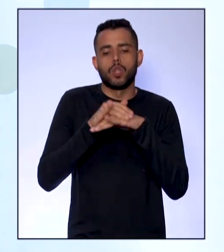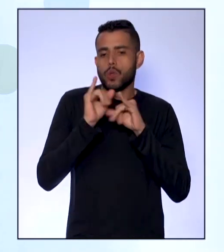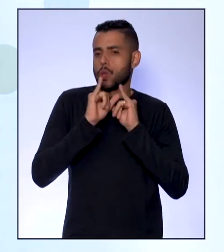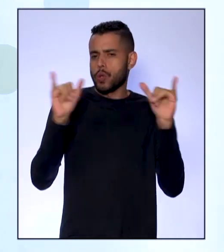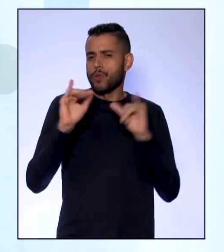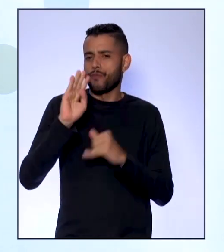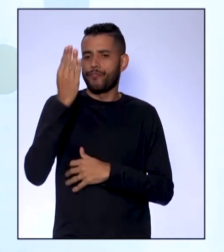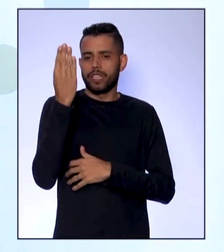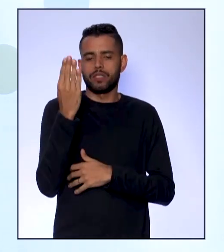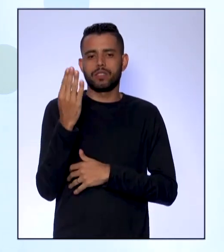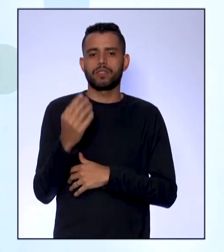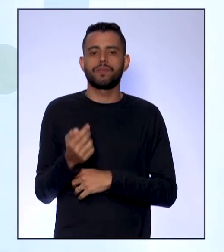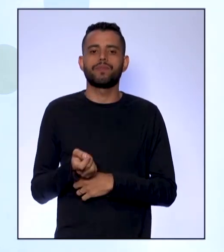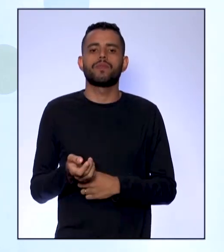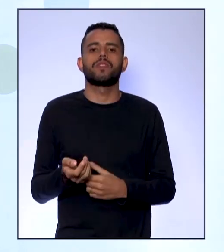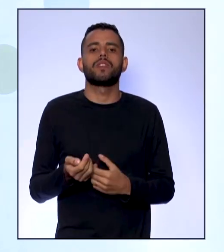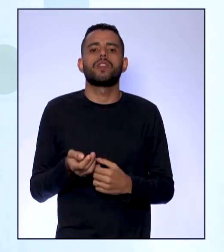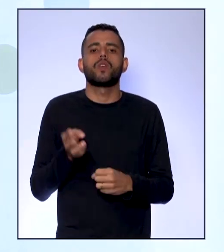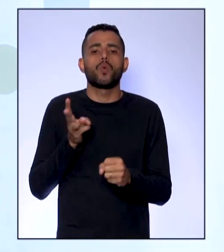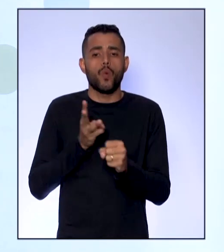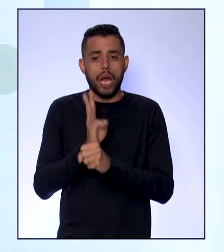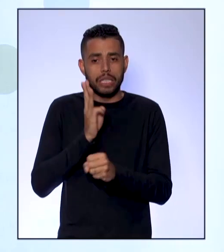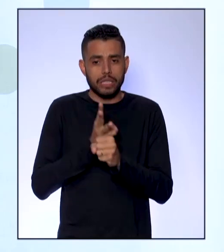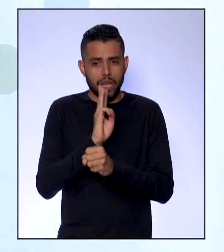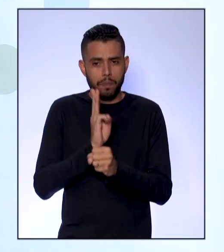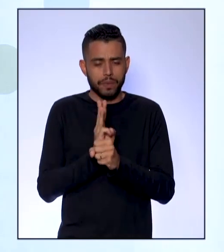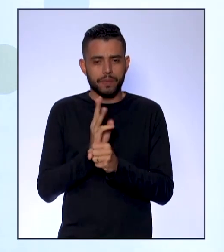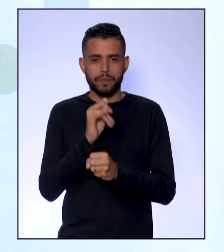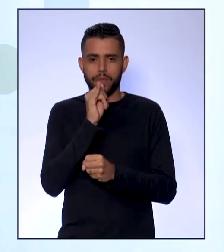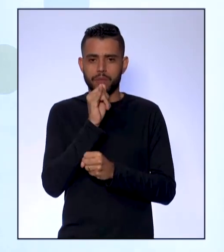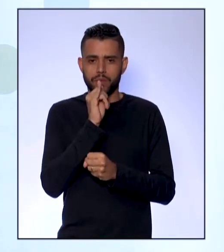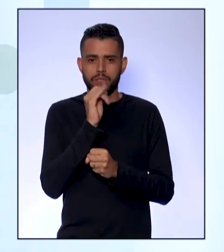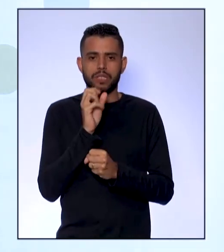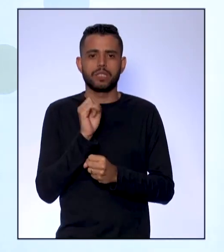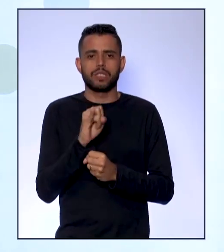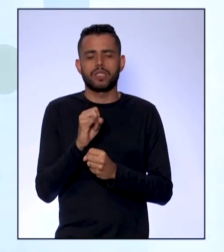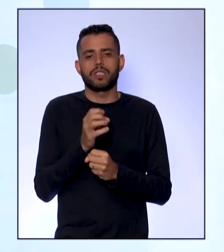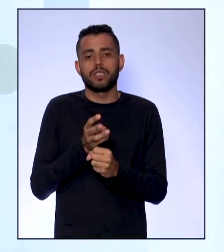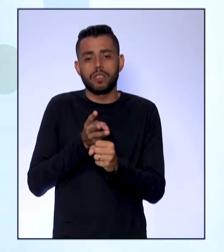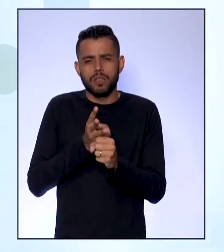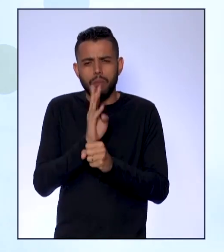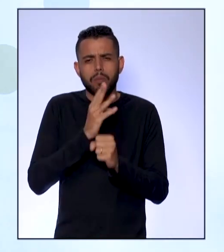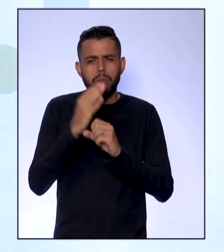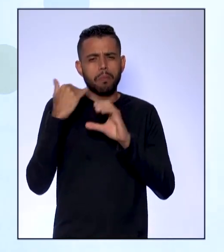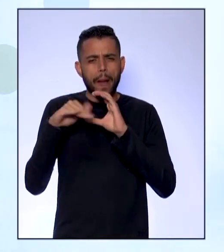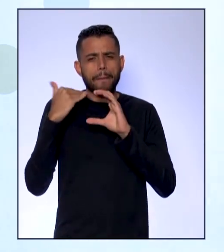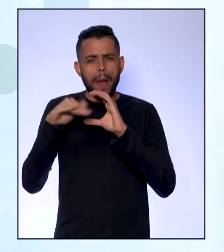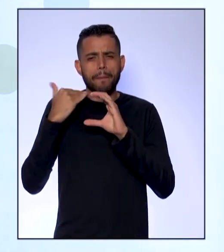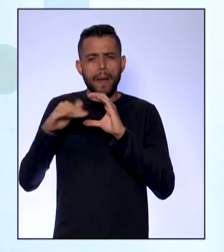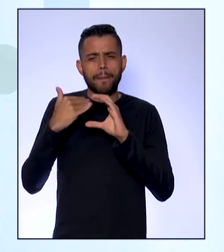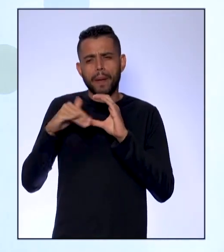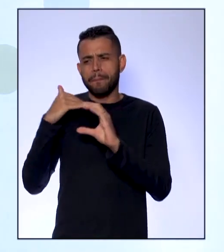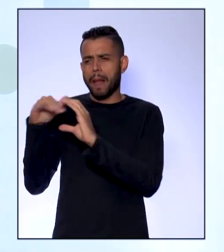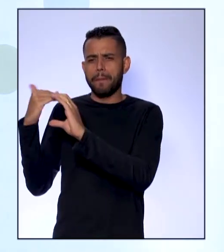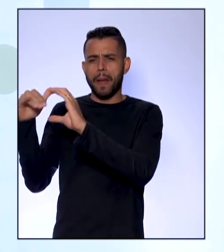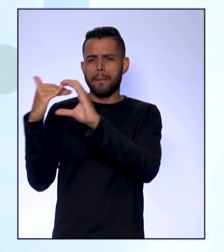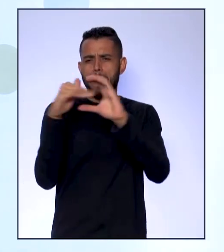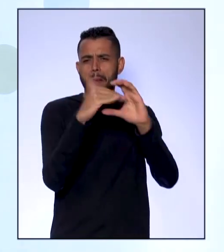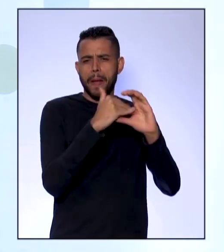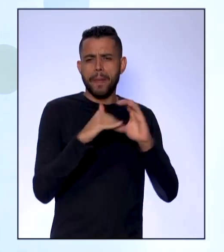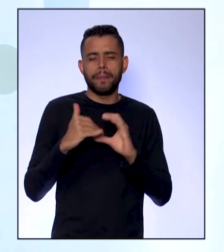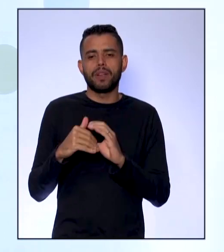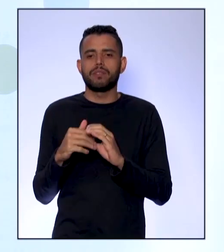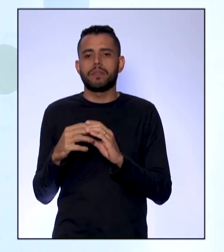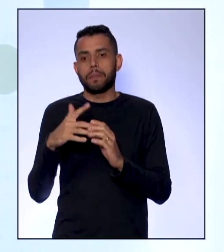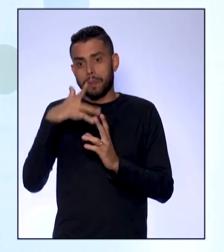WhatsApp agora... Se tem por exemplo, uma mensagem que foi encaminhada muitas vezes e você vai encaminhar para, sei lá, 2, 3